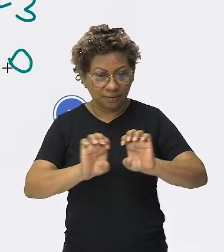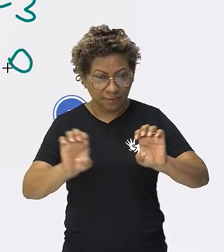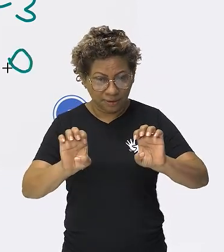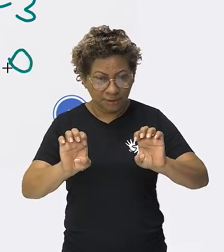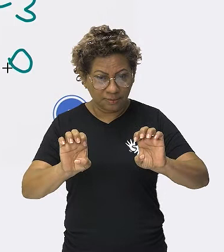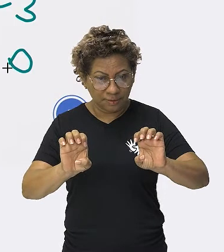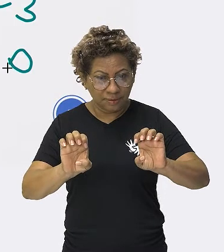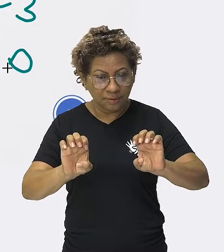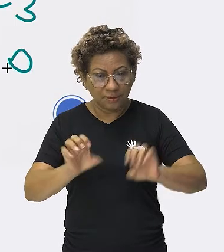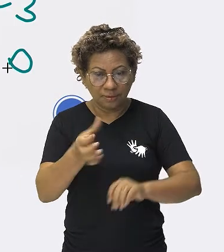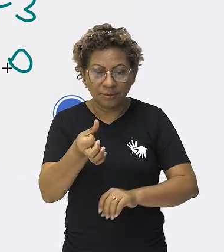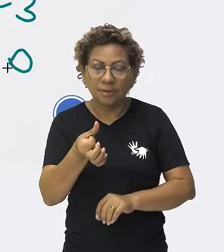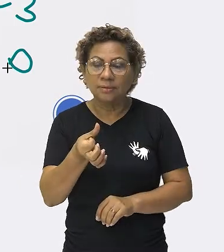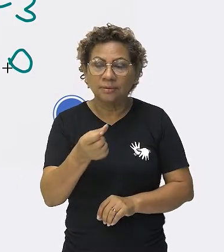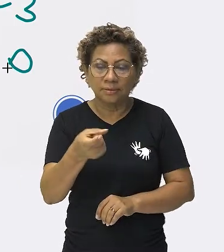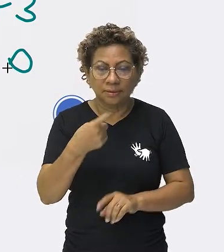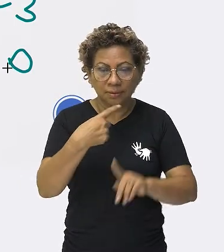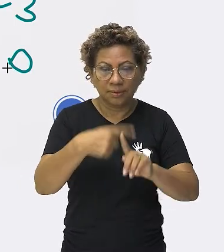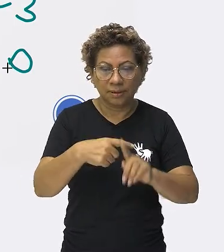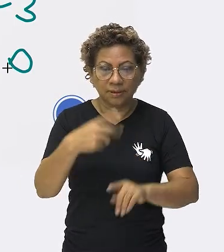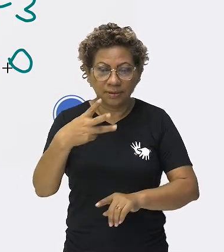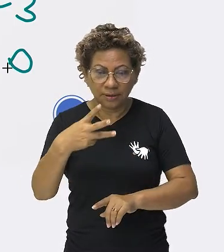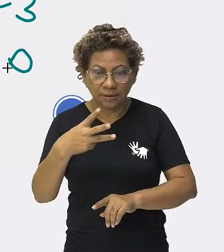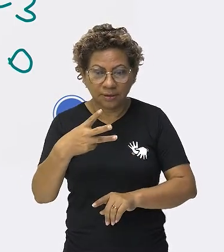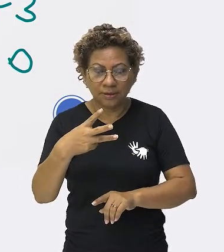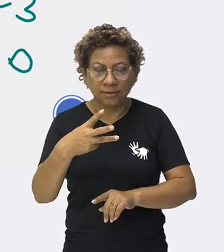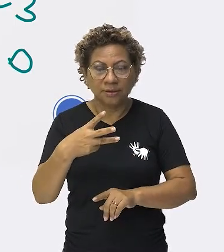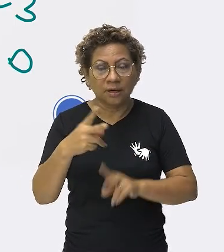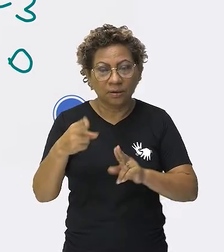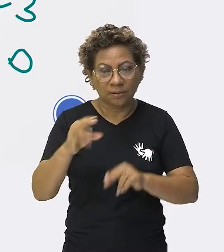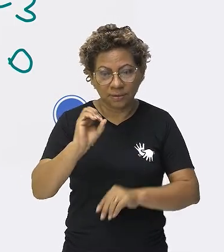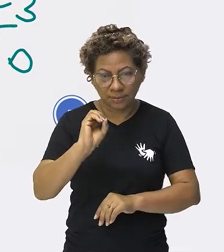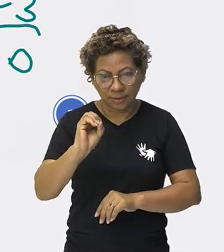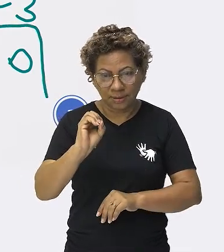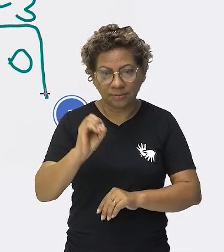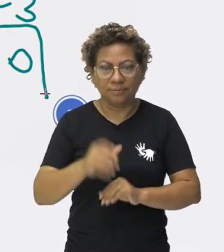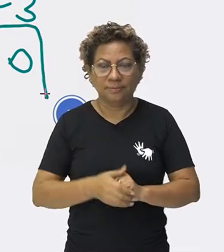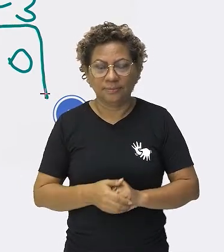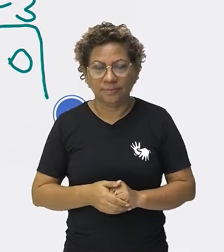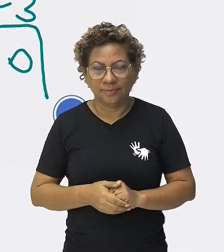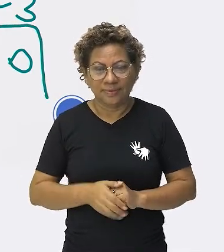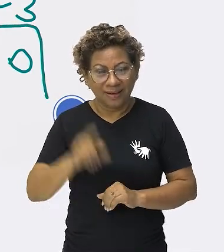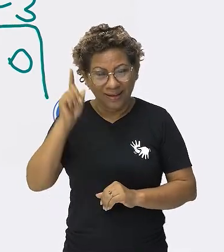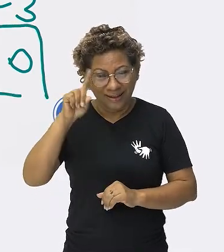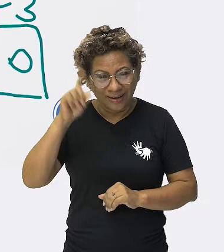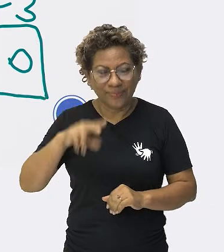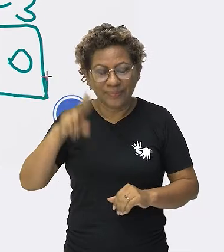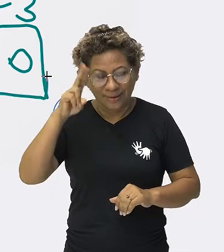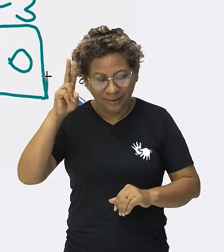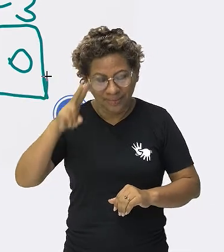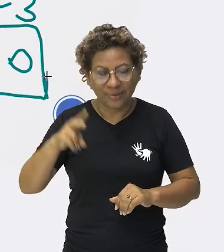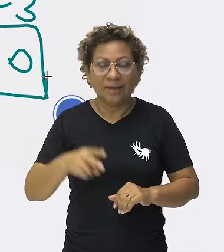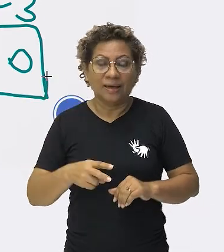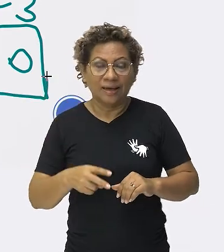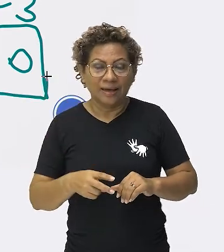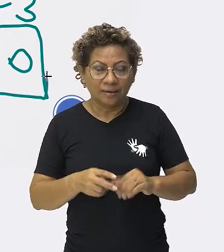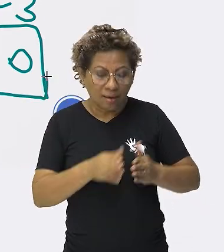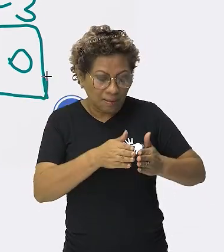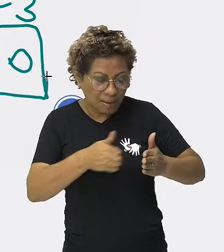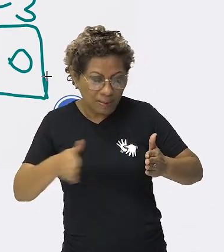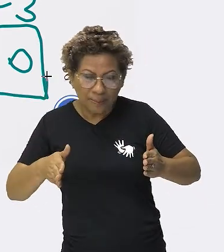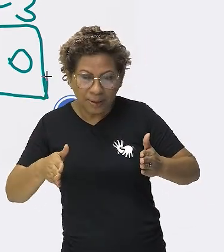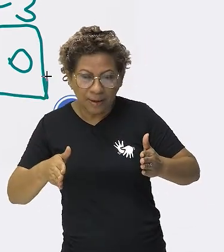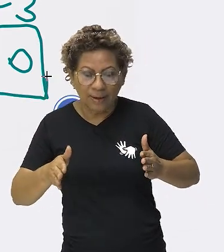tá? E resolver. Então, nós temos agora uma equação de primeiro grau, ó. Equação de primeiro grau, basta a gente isolar o